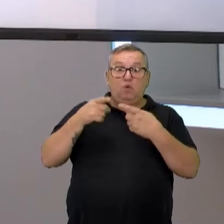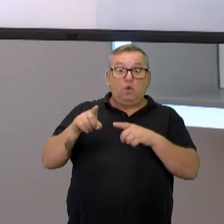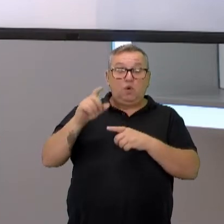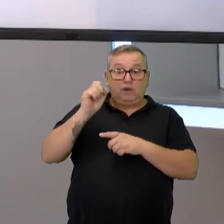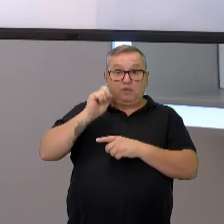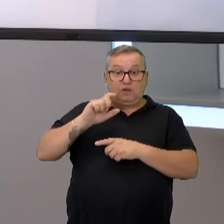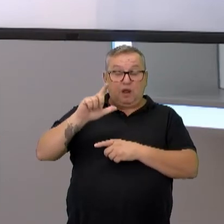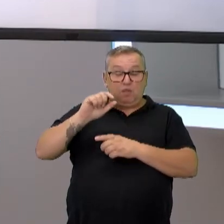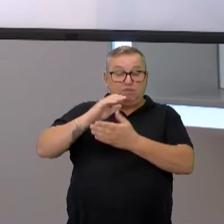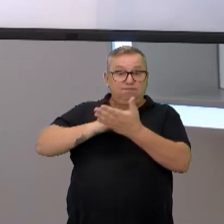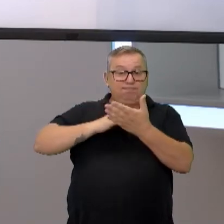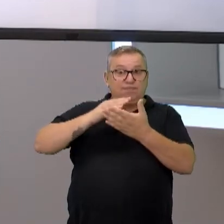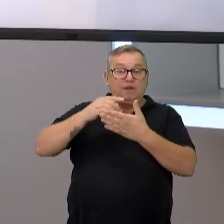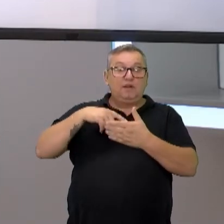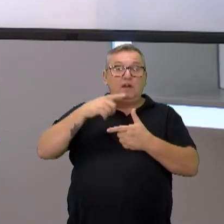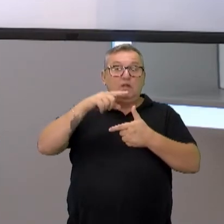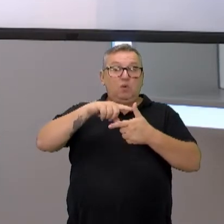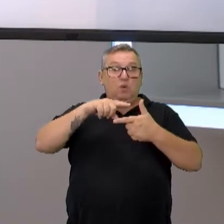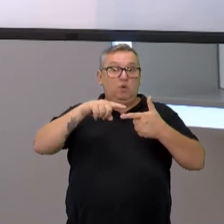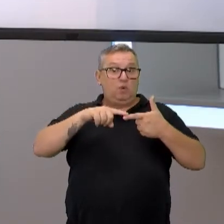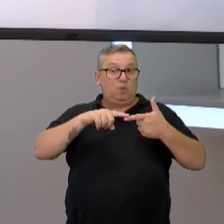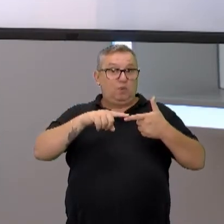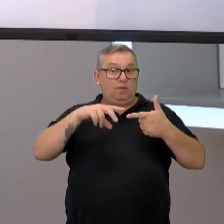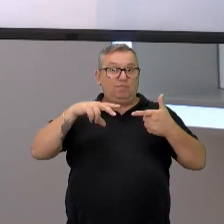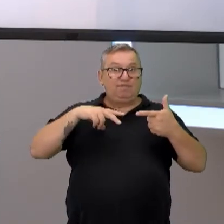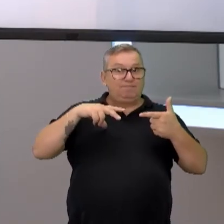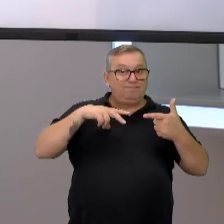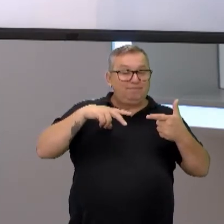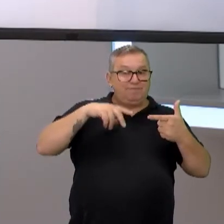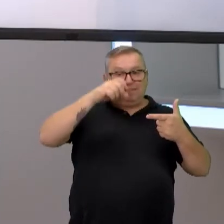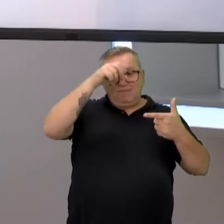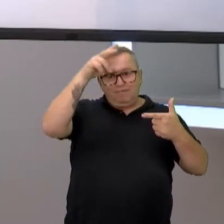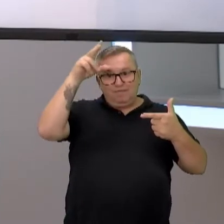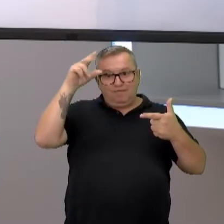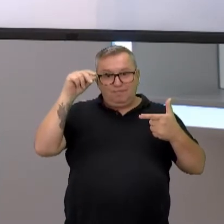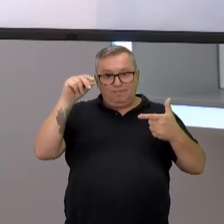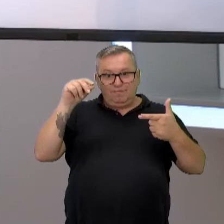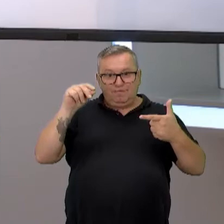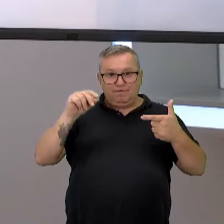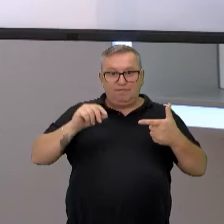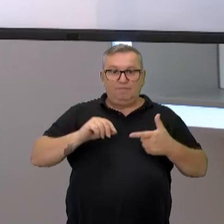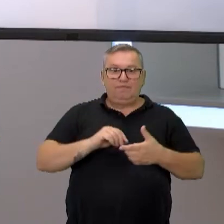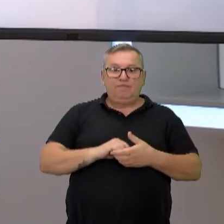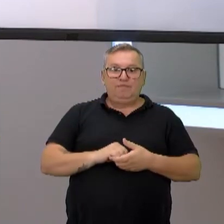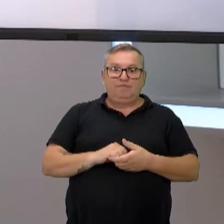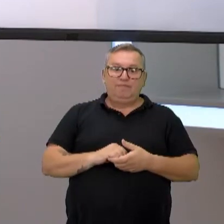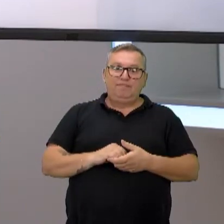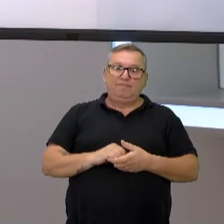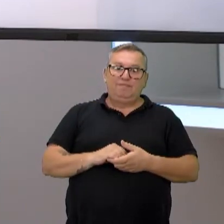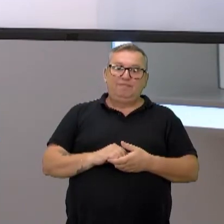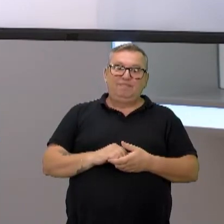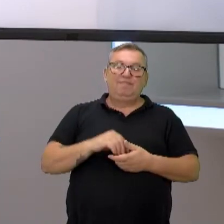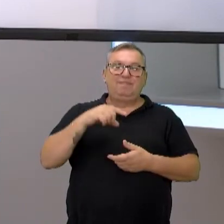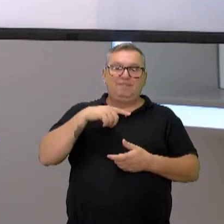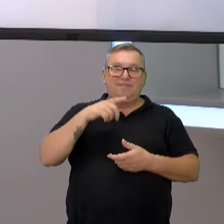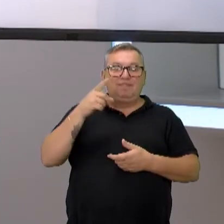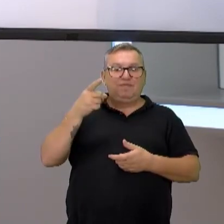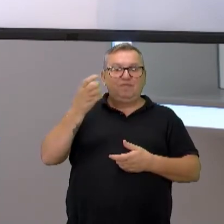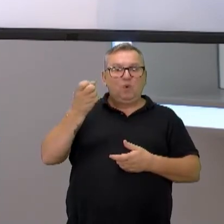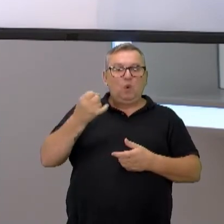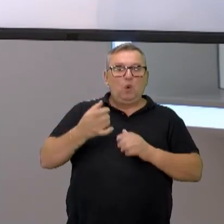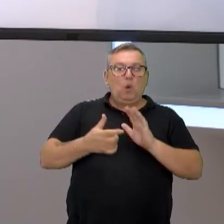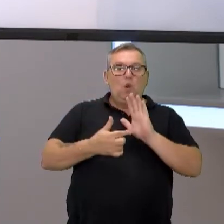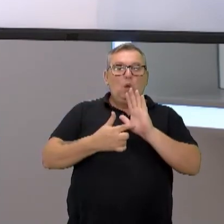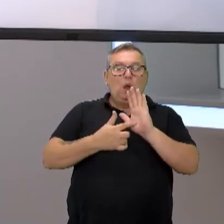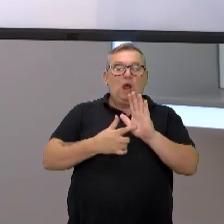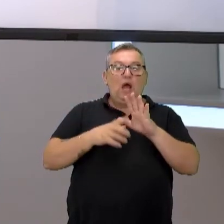existem duas estratégias. Uma individual, outra pública. Gente, aqui eu já estou mostrando